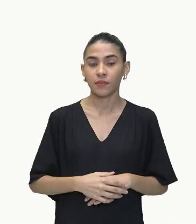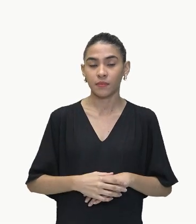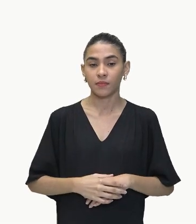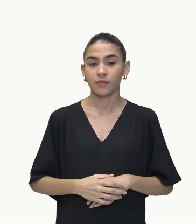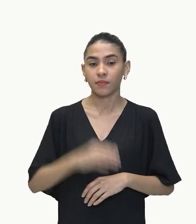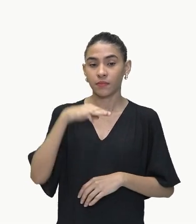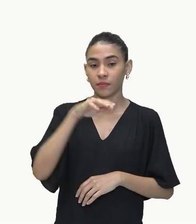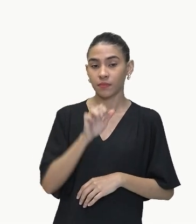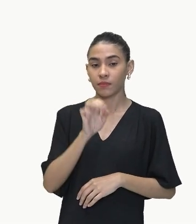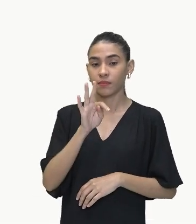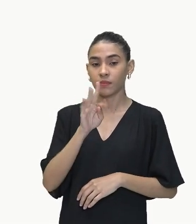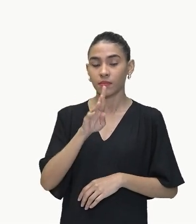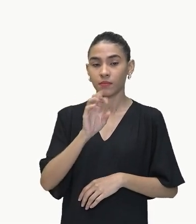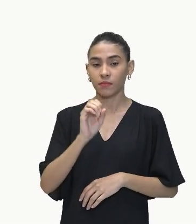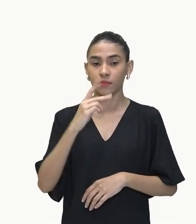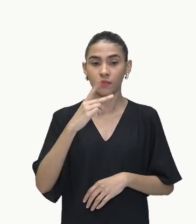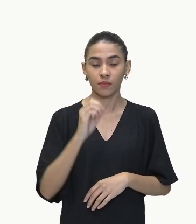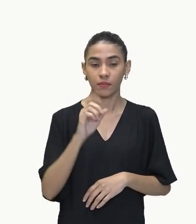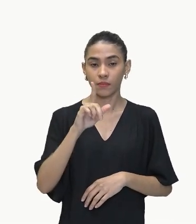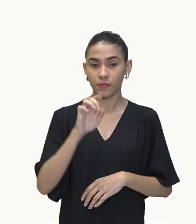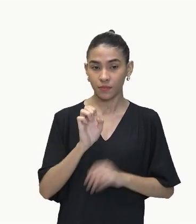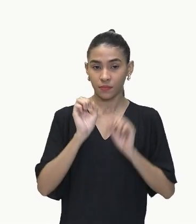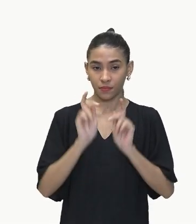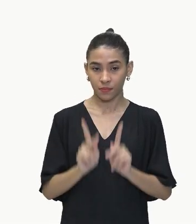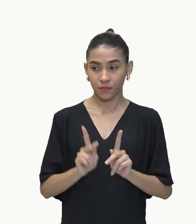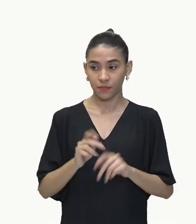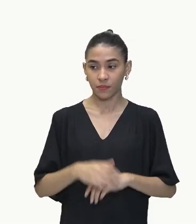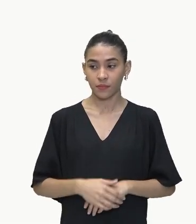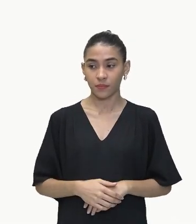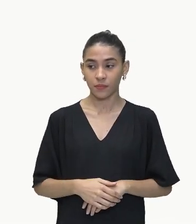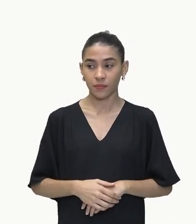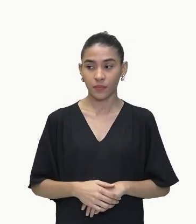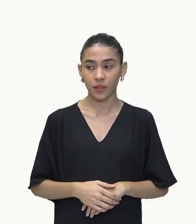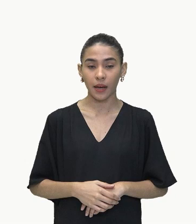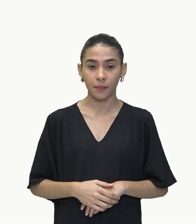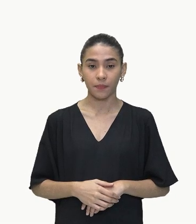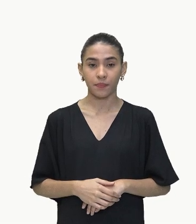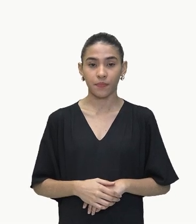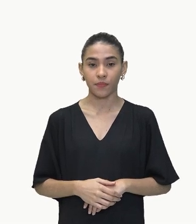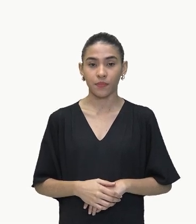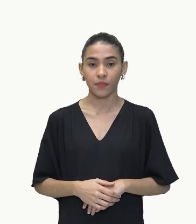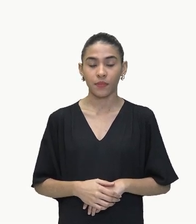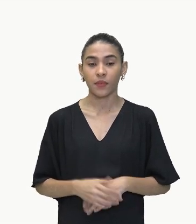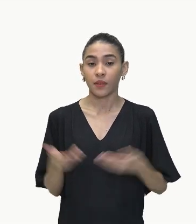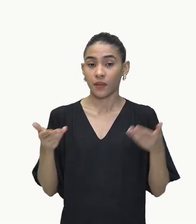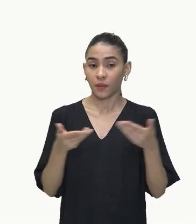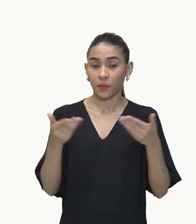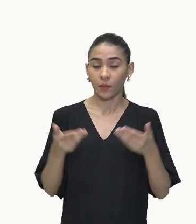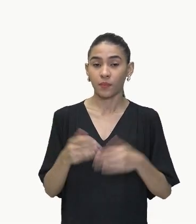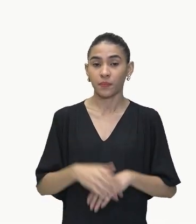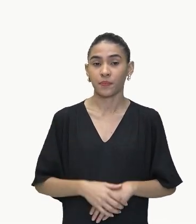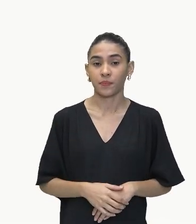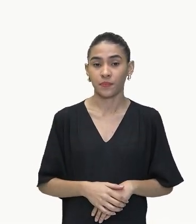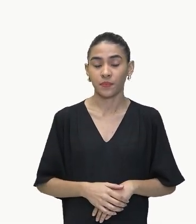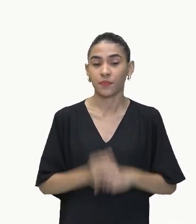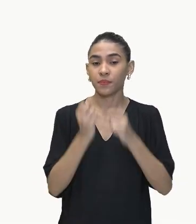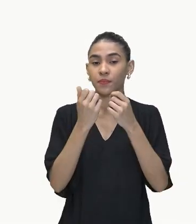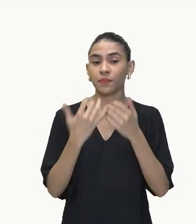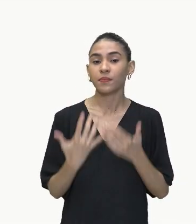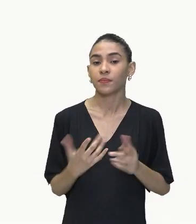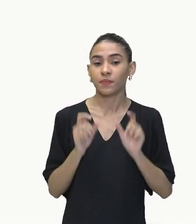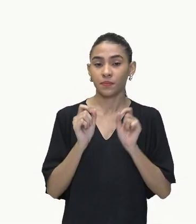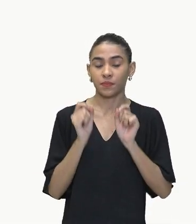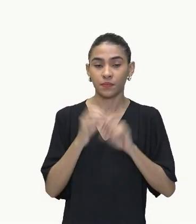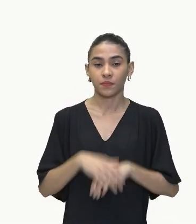consideradas metrópoles, tudo bem? Aí nós vamos chegar, gente, a falar sobre